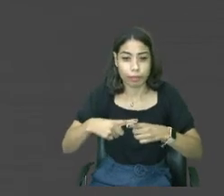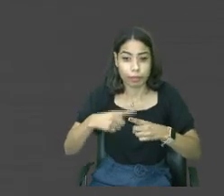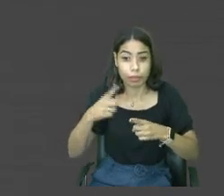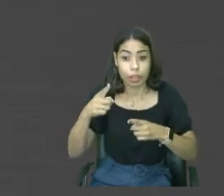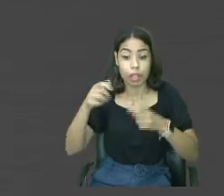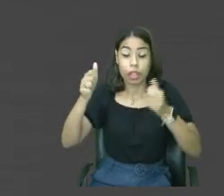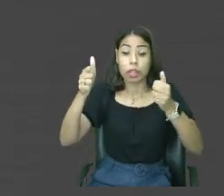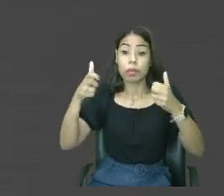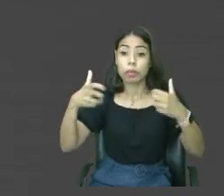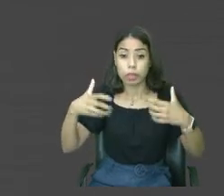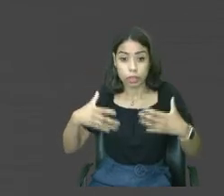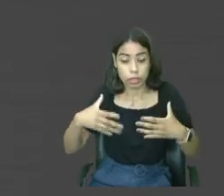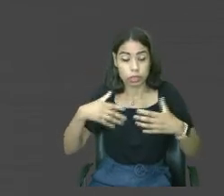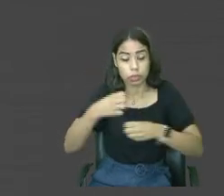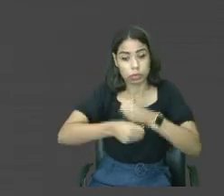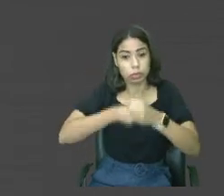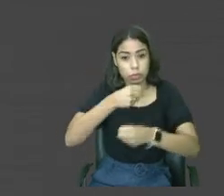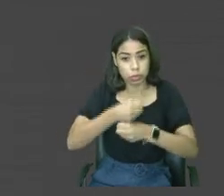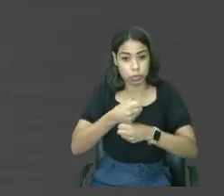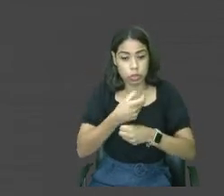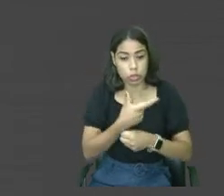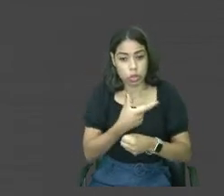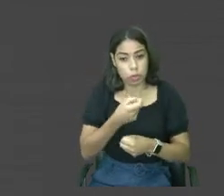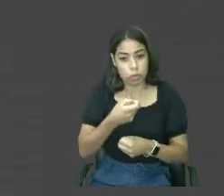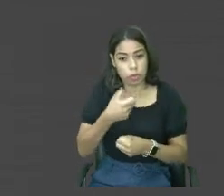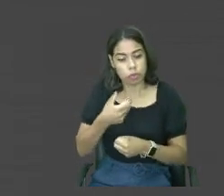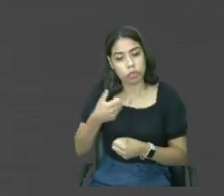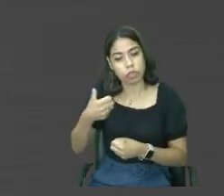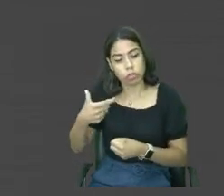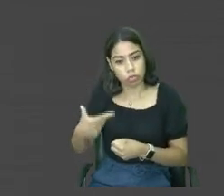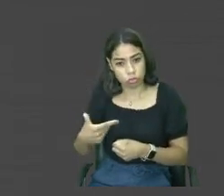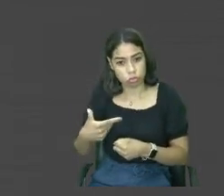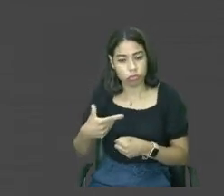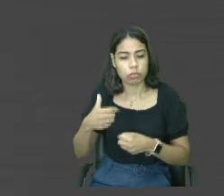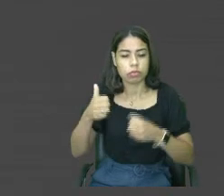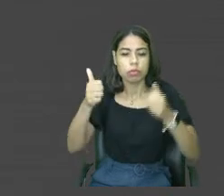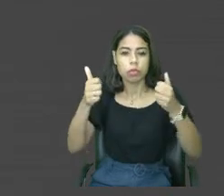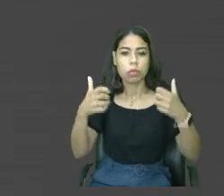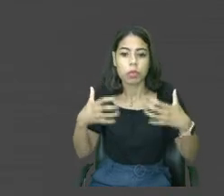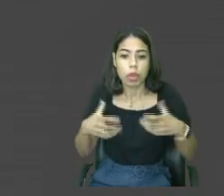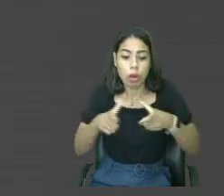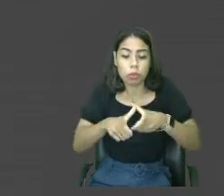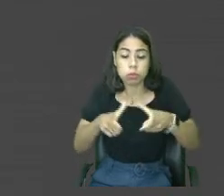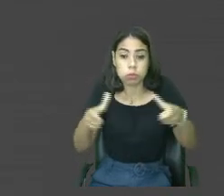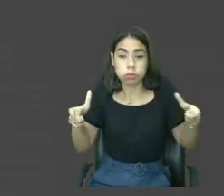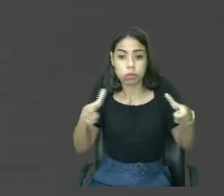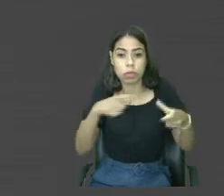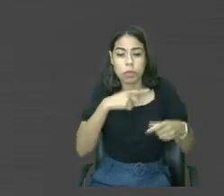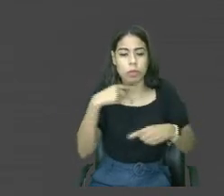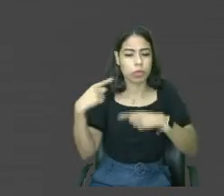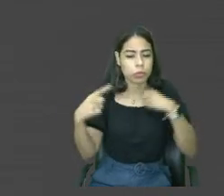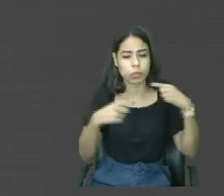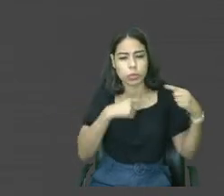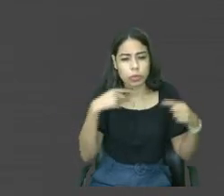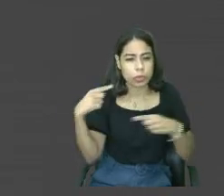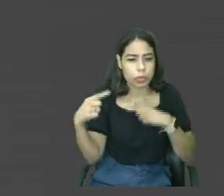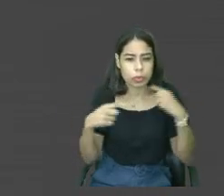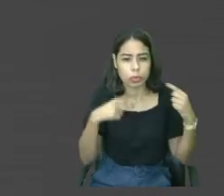em 2021, a gente teve um aumento, né, bem importante do número de óbitos em 2021. A gente fechou o ano